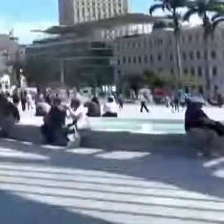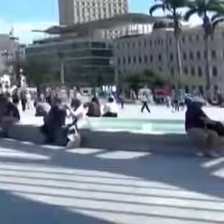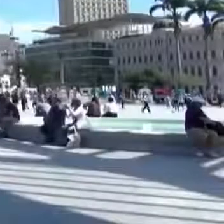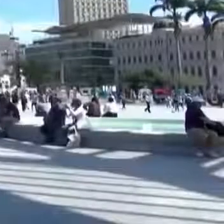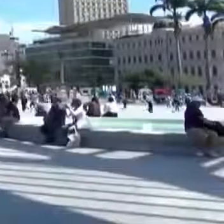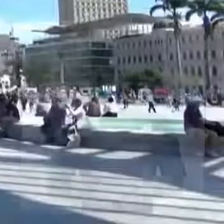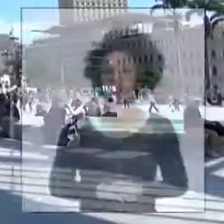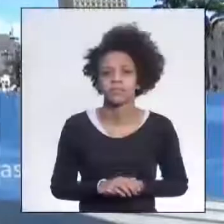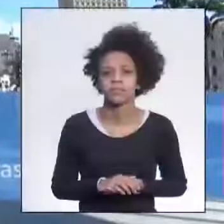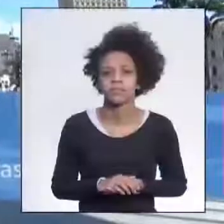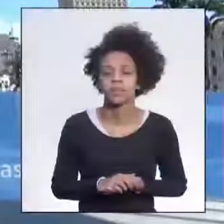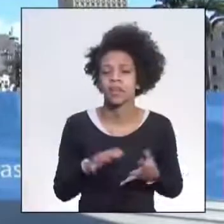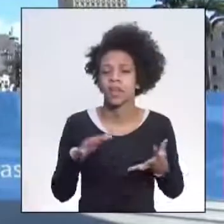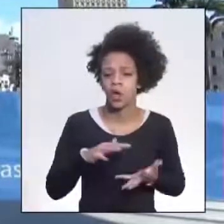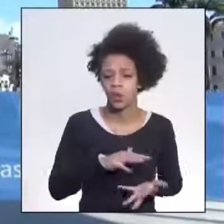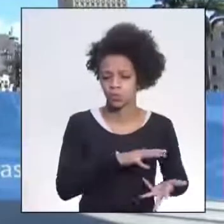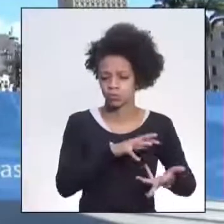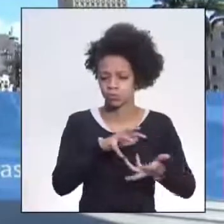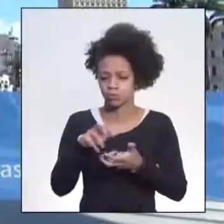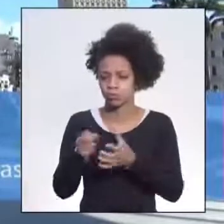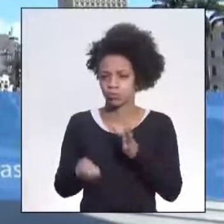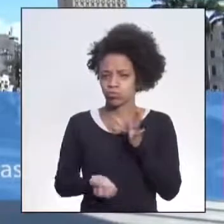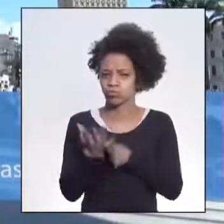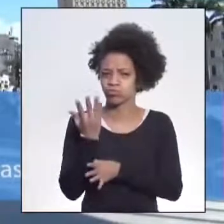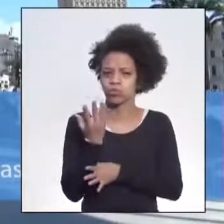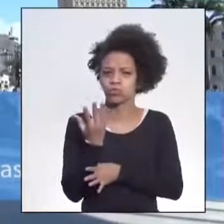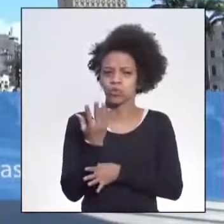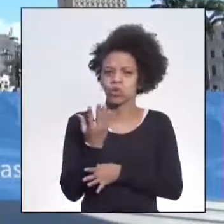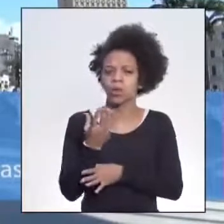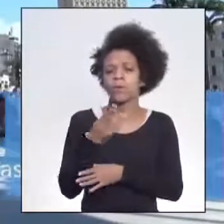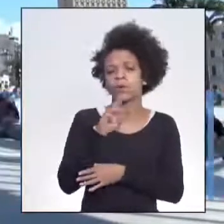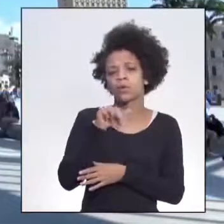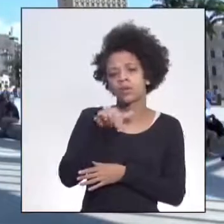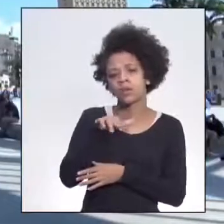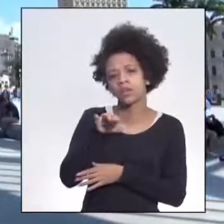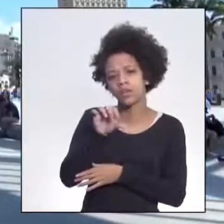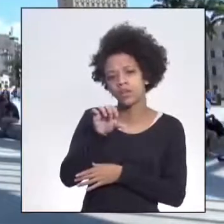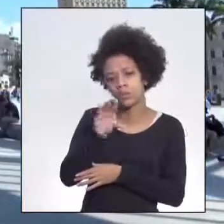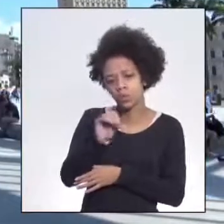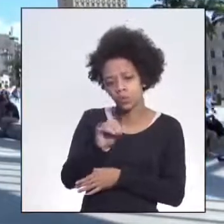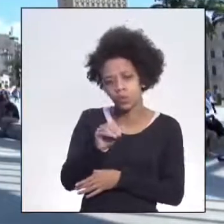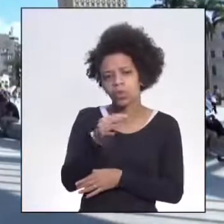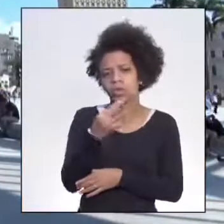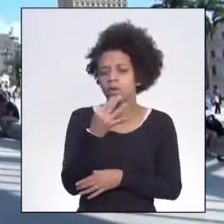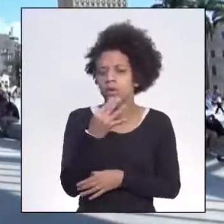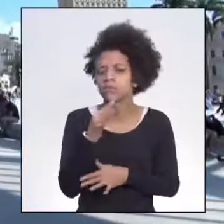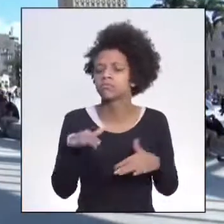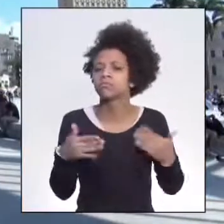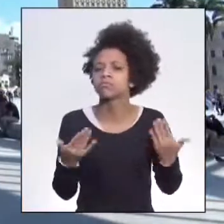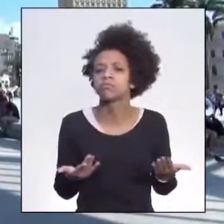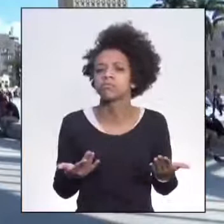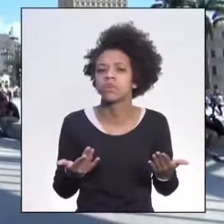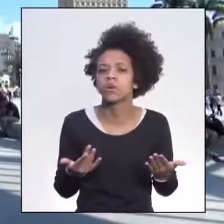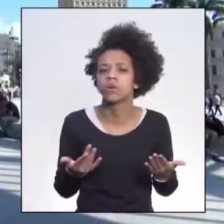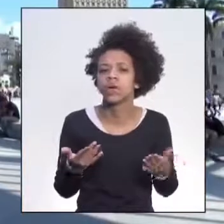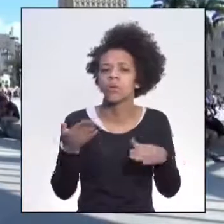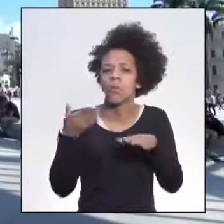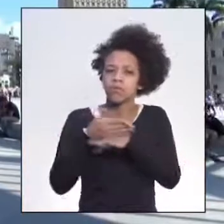Este Dia Mundial foi criado pela Conferência Geral da Unesco e reconhece então que o